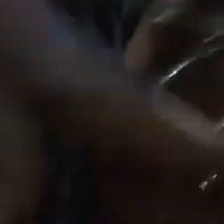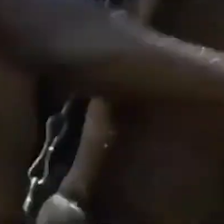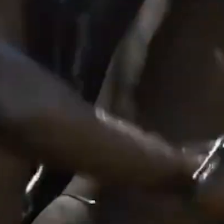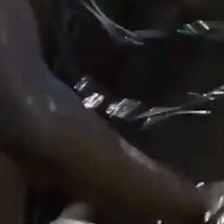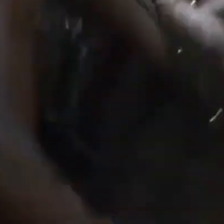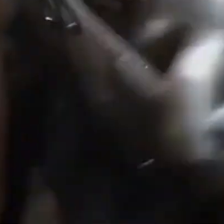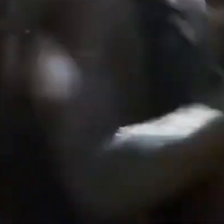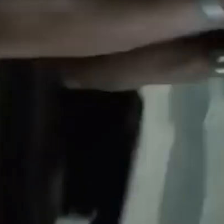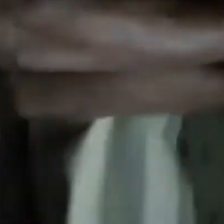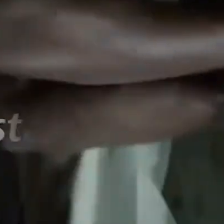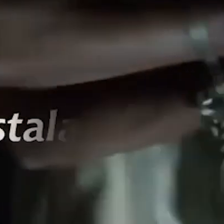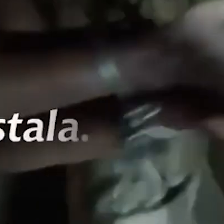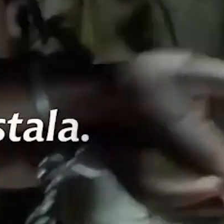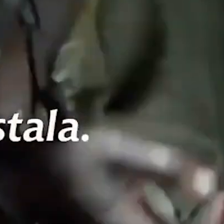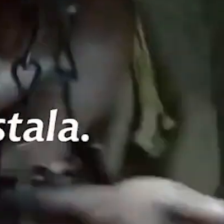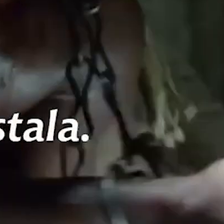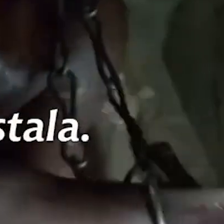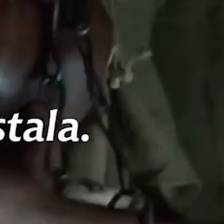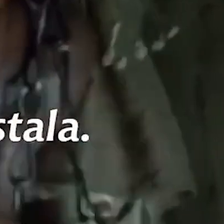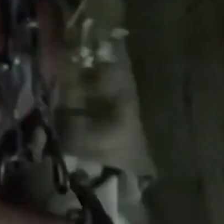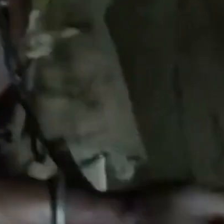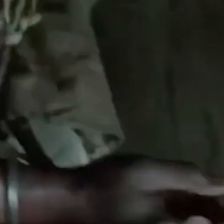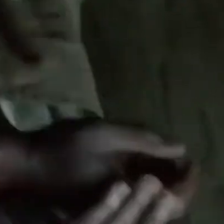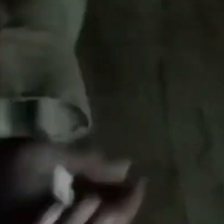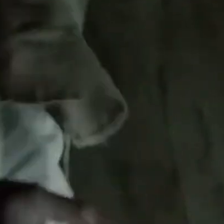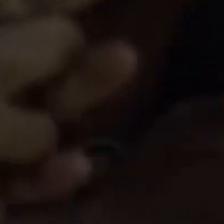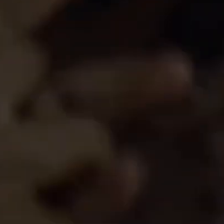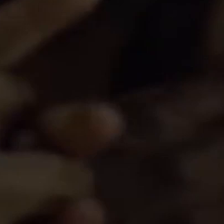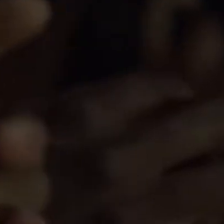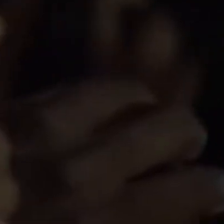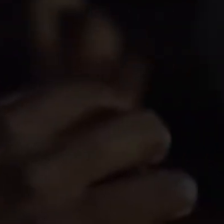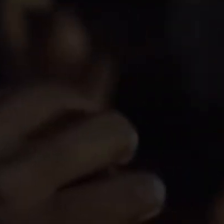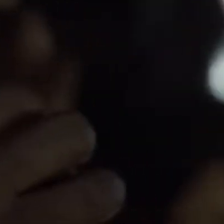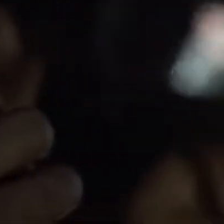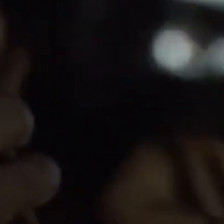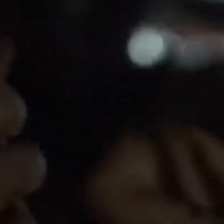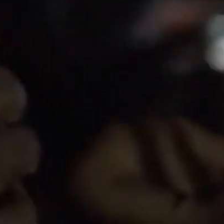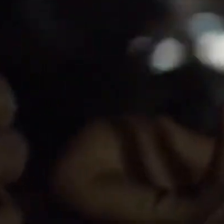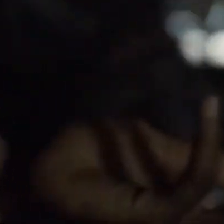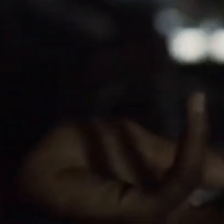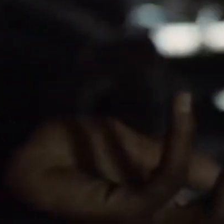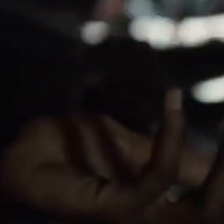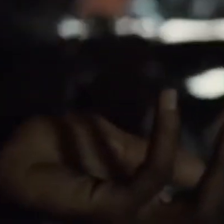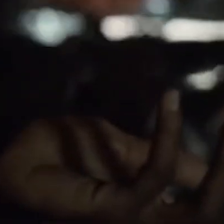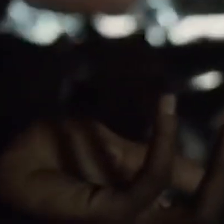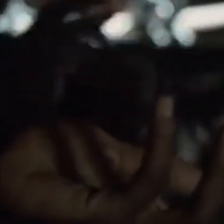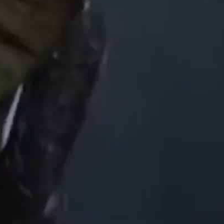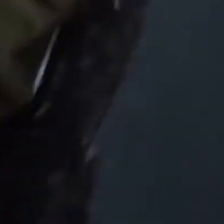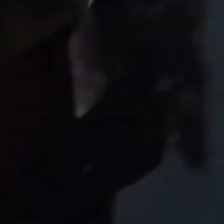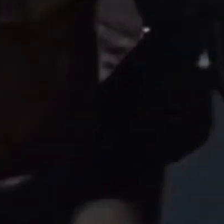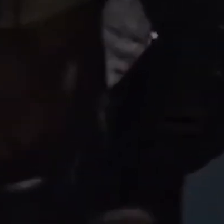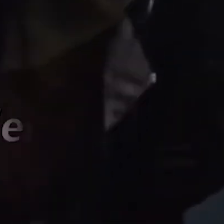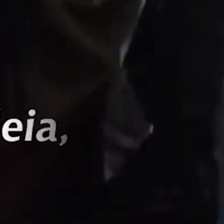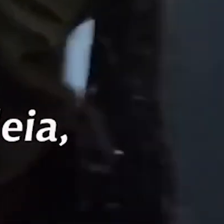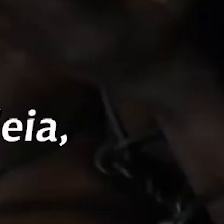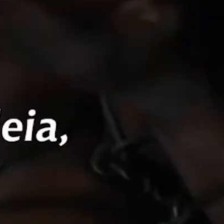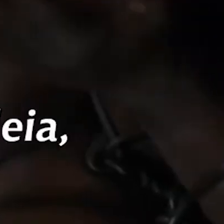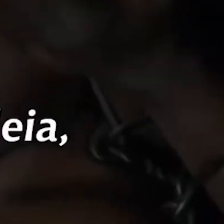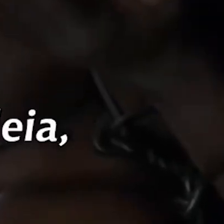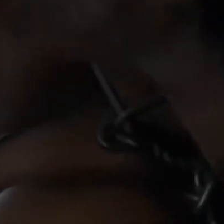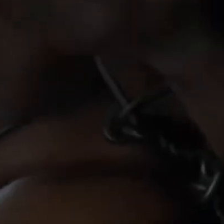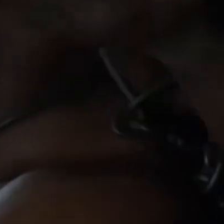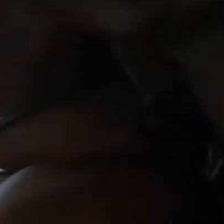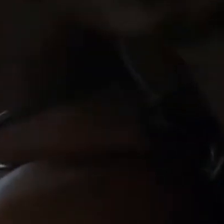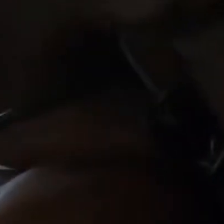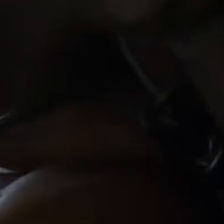ouvem-se gritos, o chicote estala e voam mais e mais. Presa nos elos de uma só